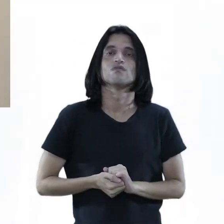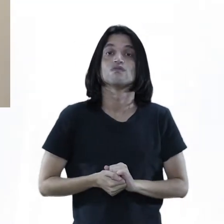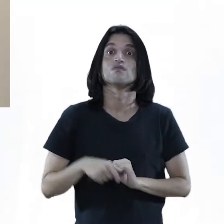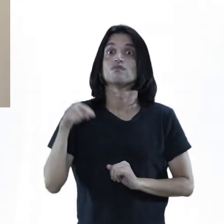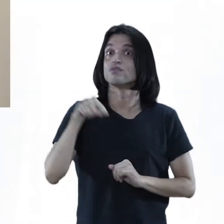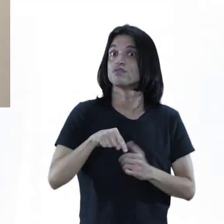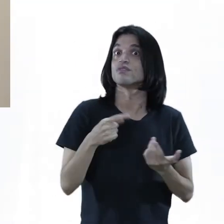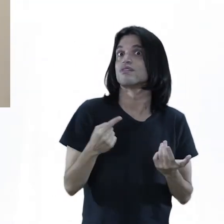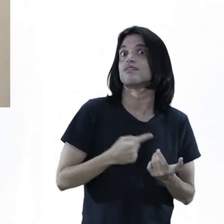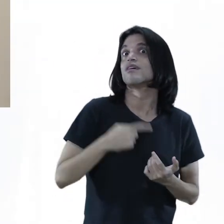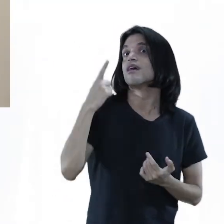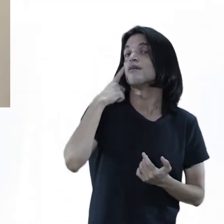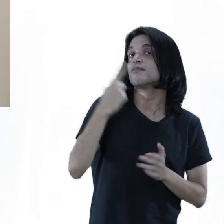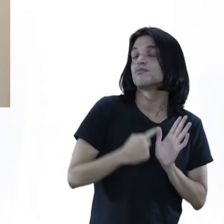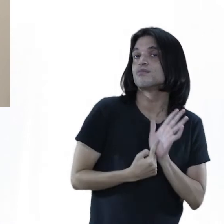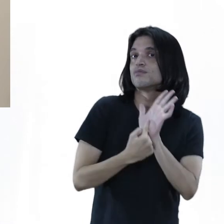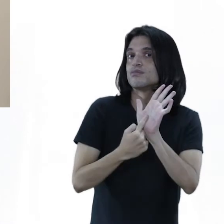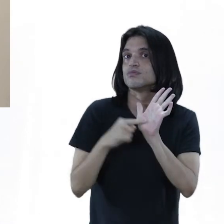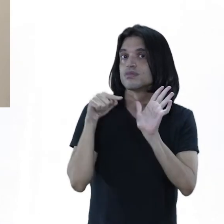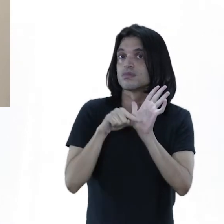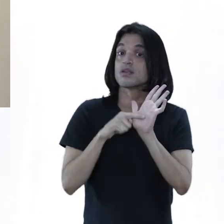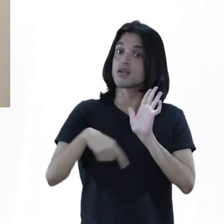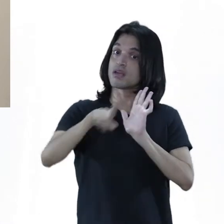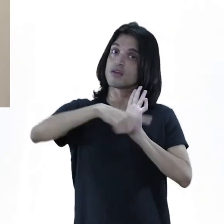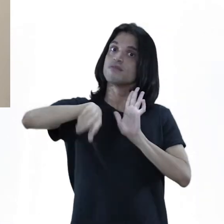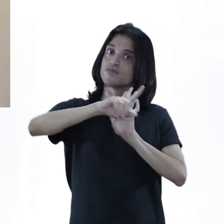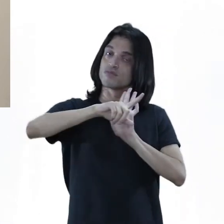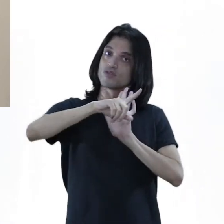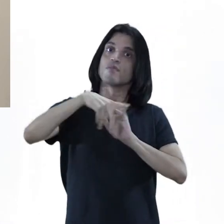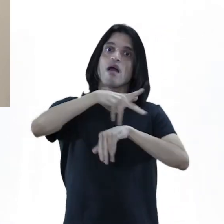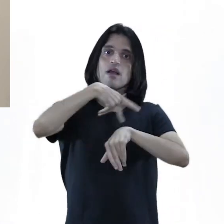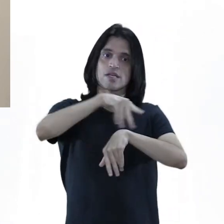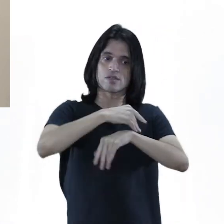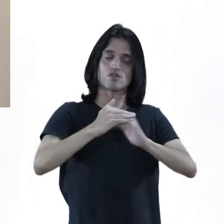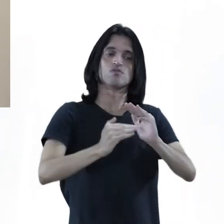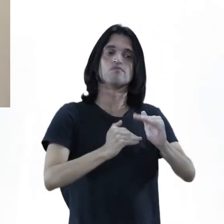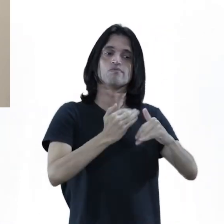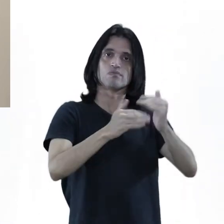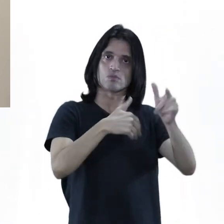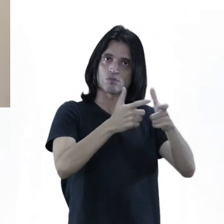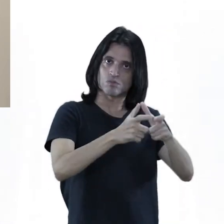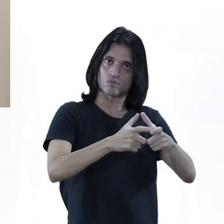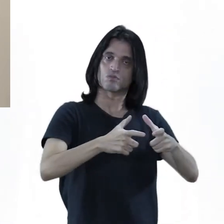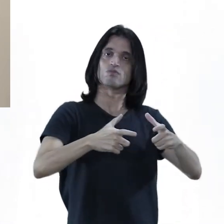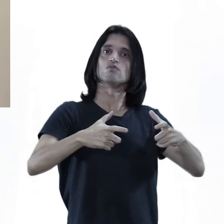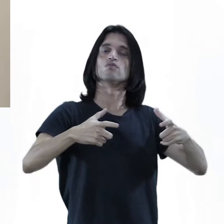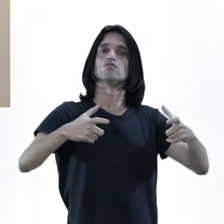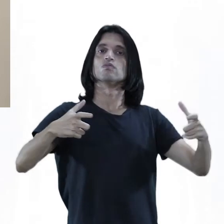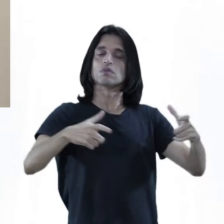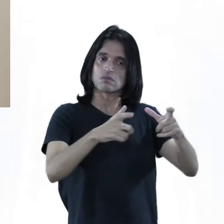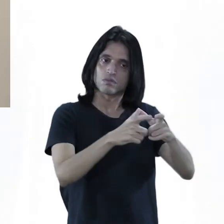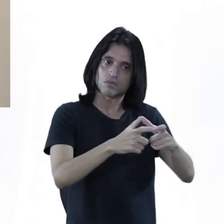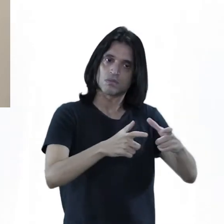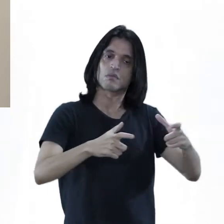aspecto fundamental desse bloco econômico é mostrar que esses países são emergentes, que apresentam uma economia